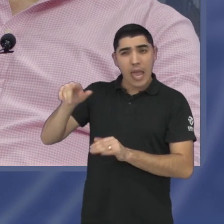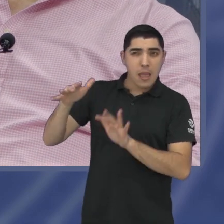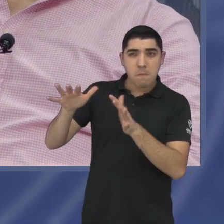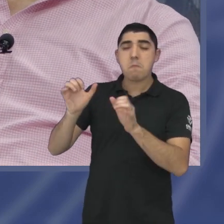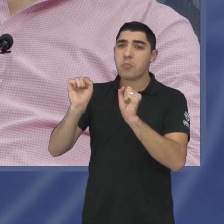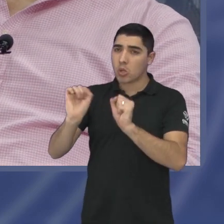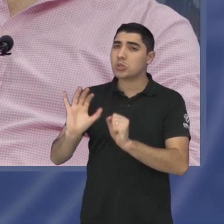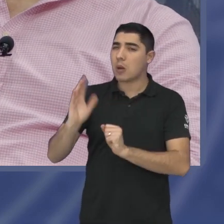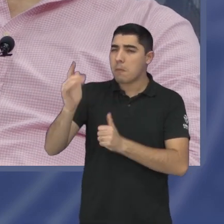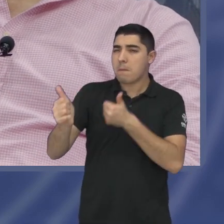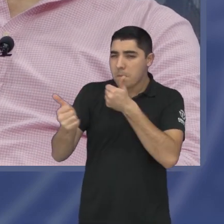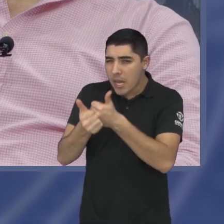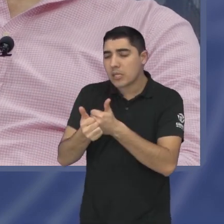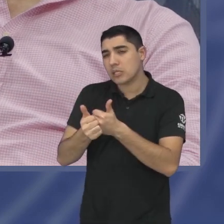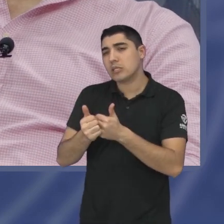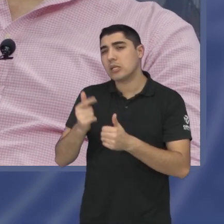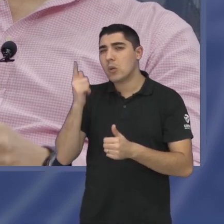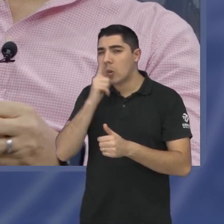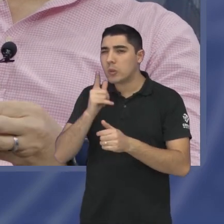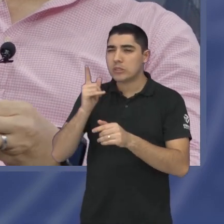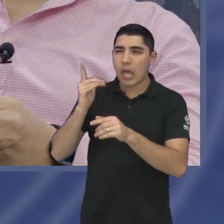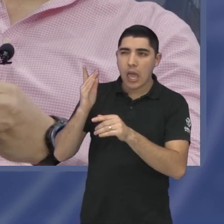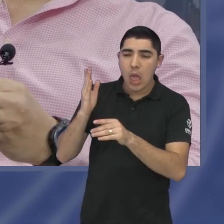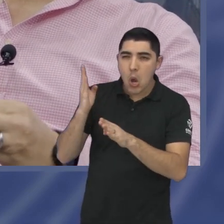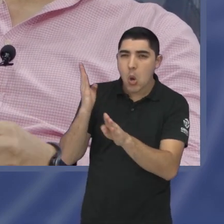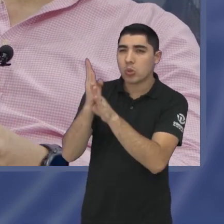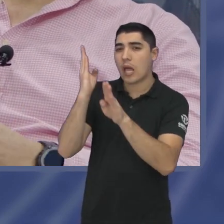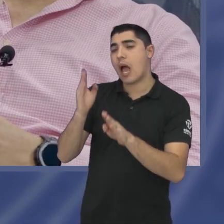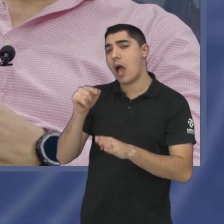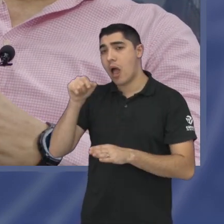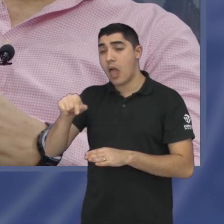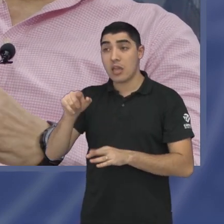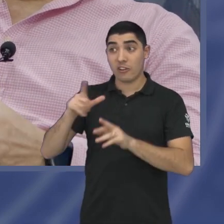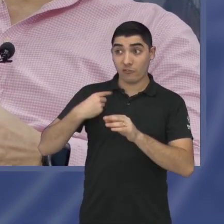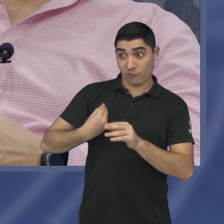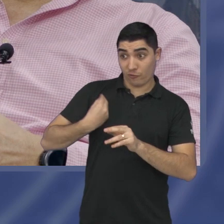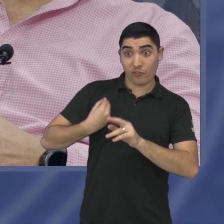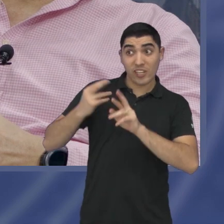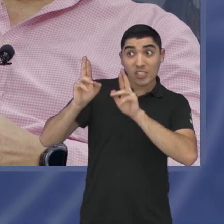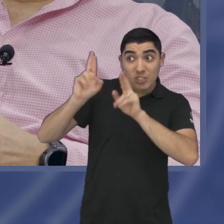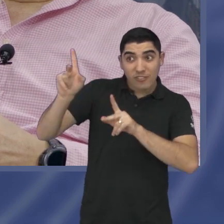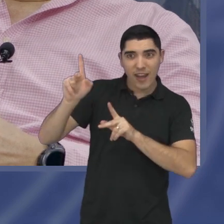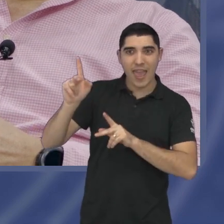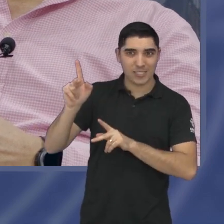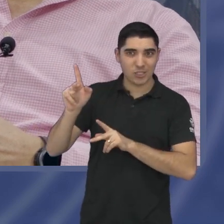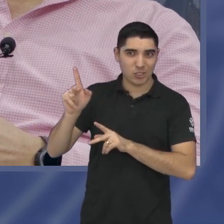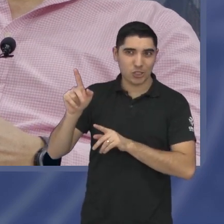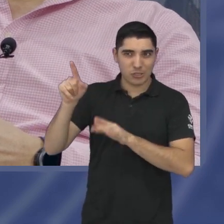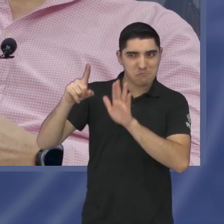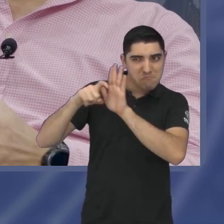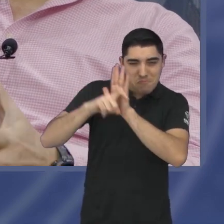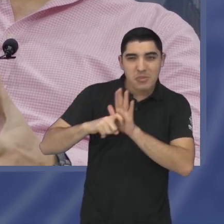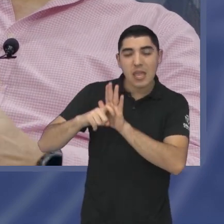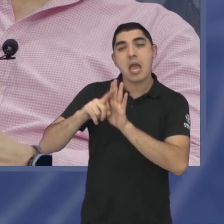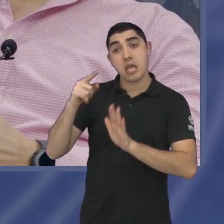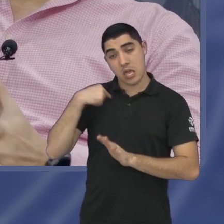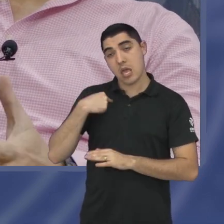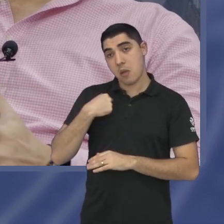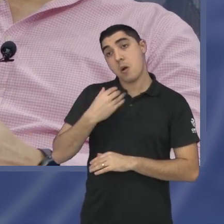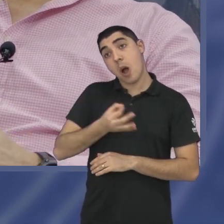Mas esses são os lugares mais prováveis. Se a gente tiver que encontrar alguma forma de vida diferente da nossa, a